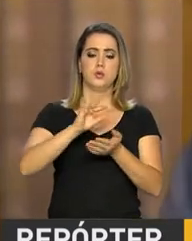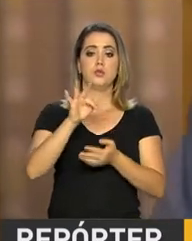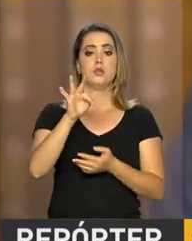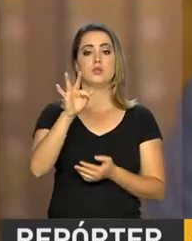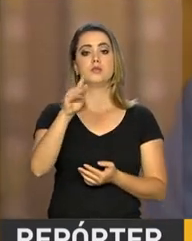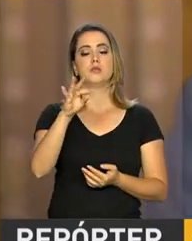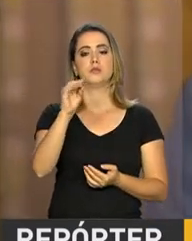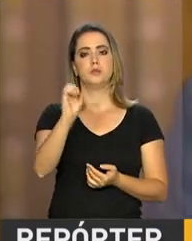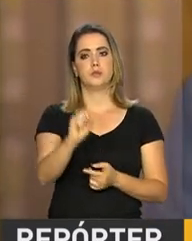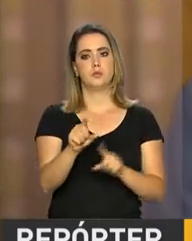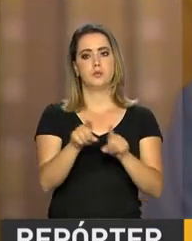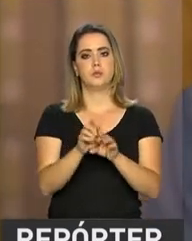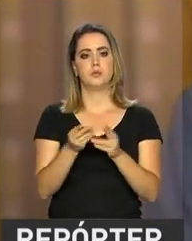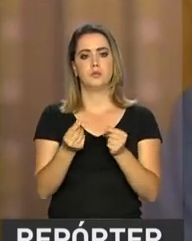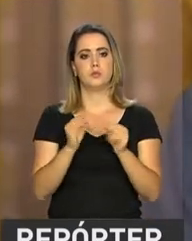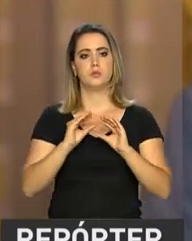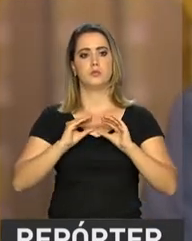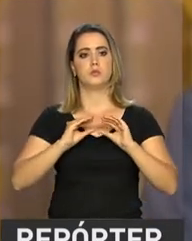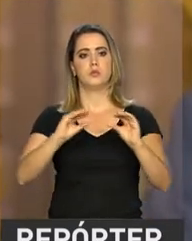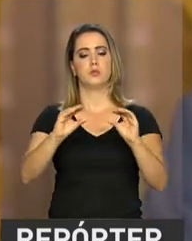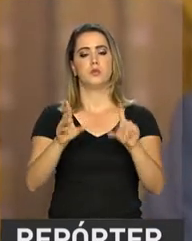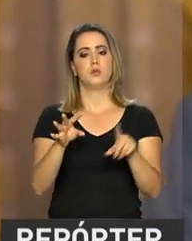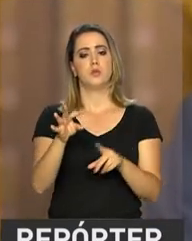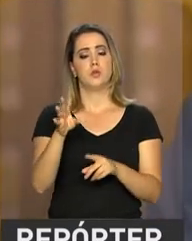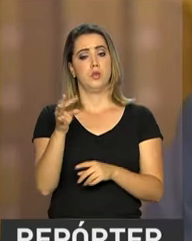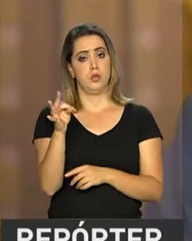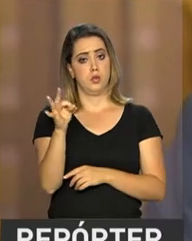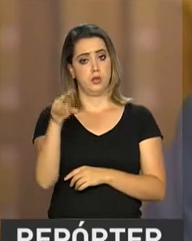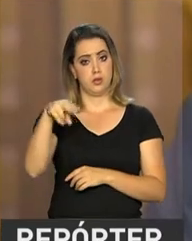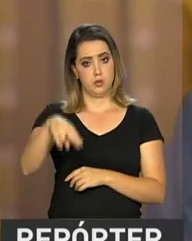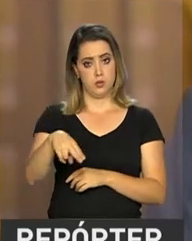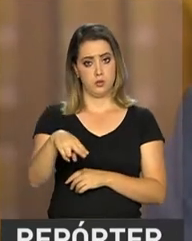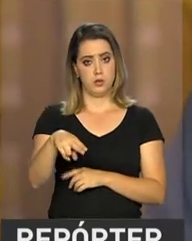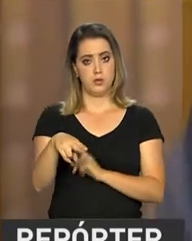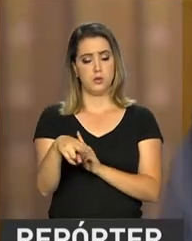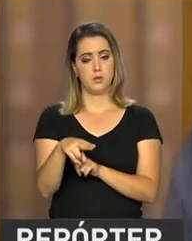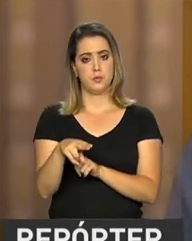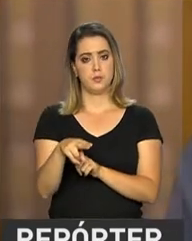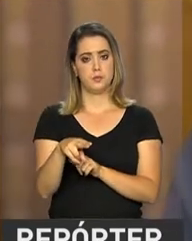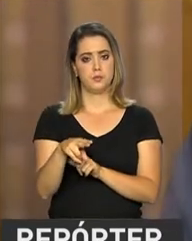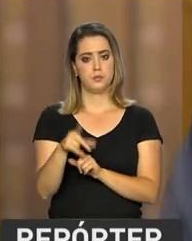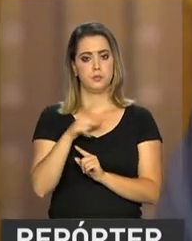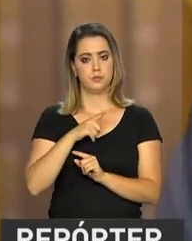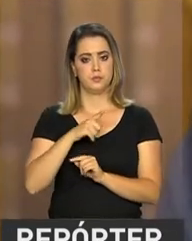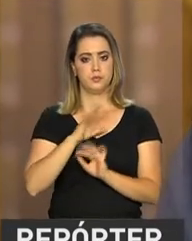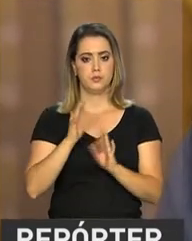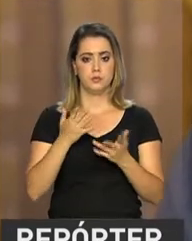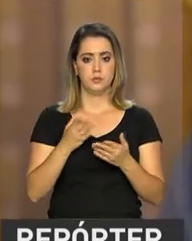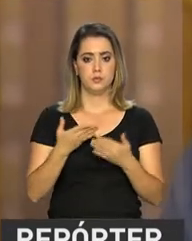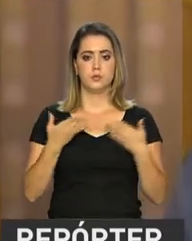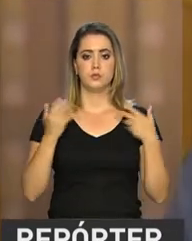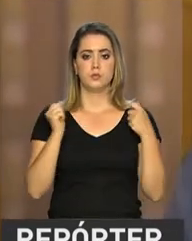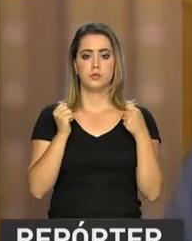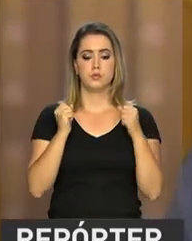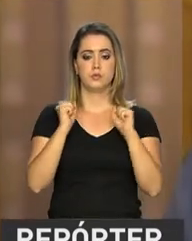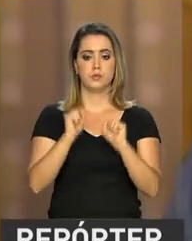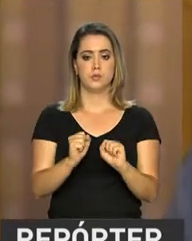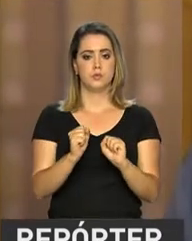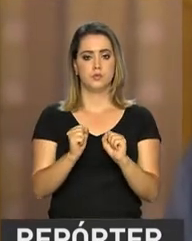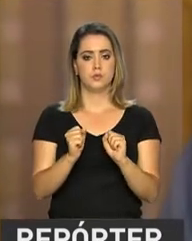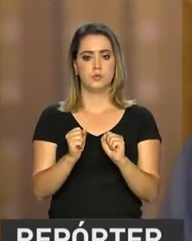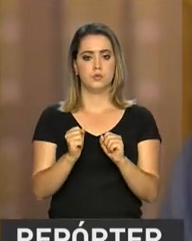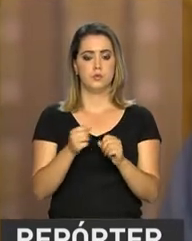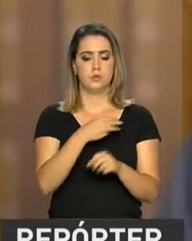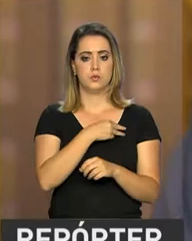e recursos do tesouro nacional é tem um aporte por pat é